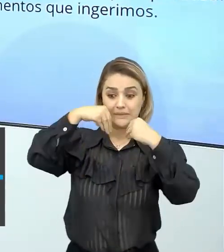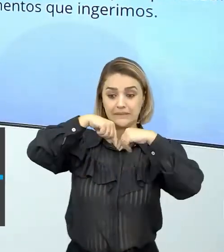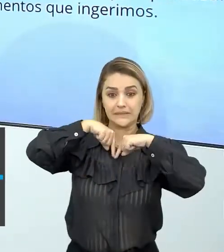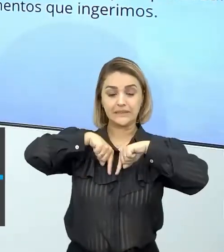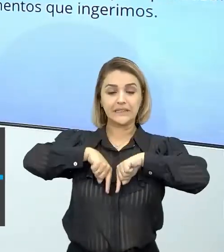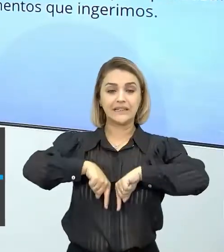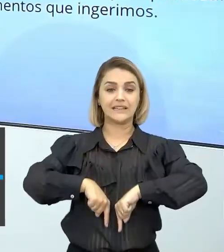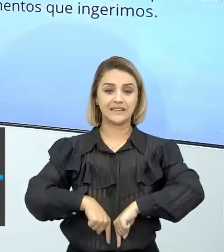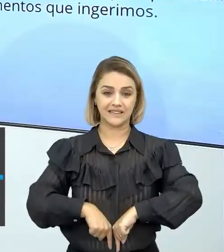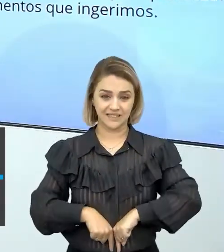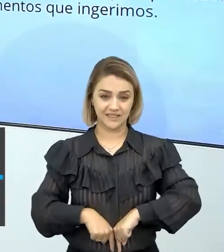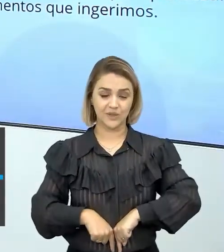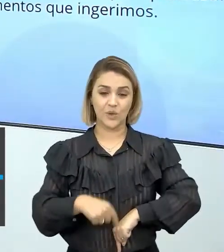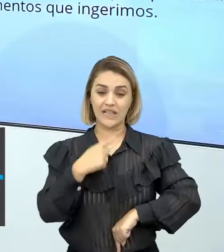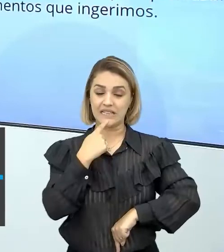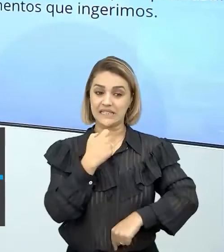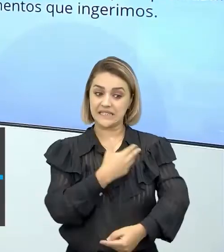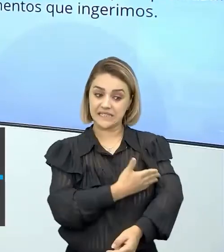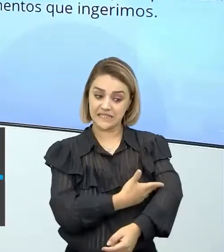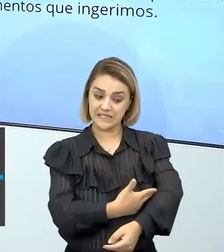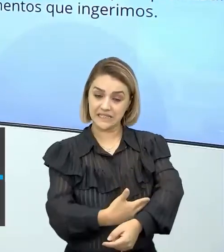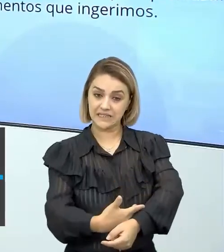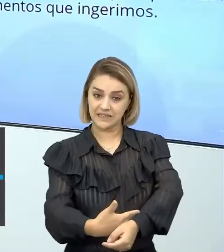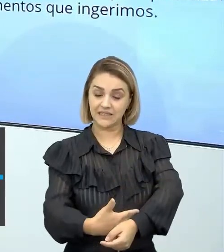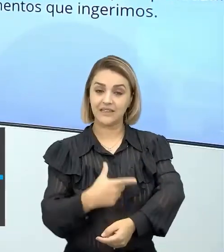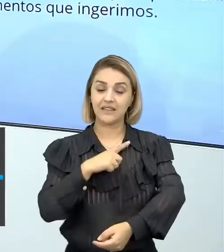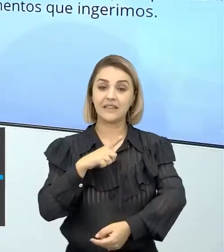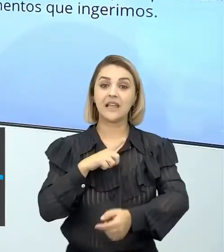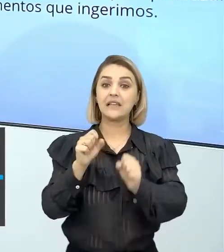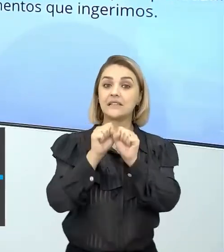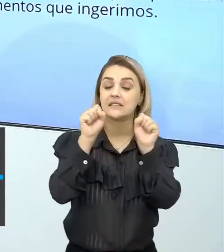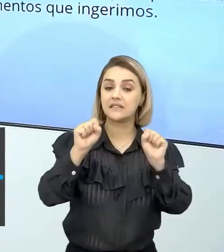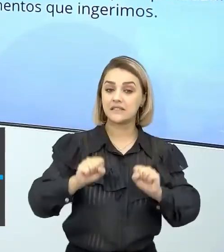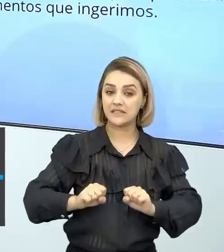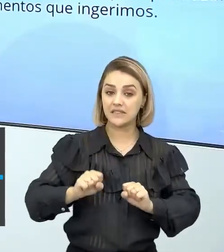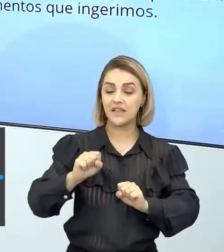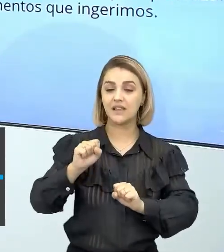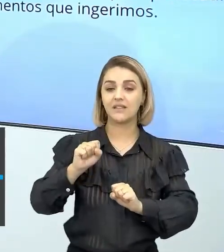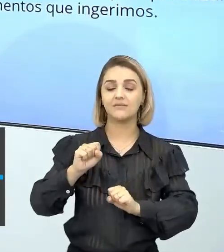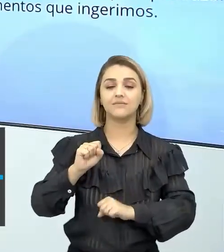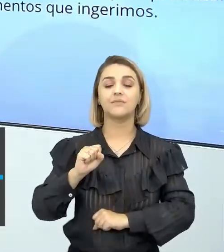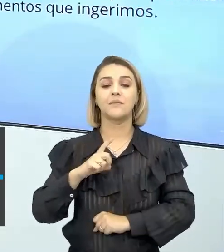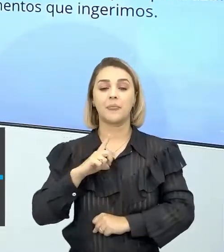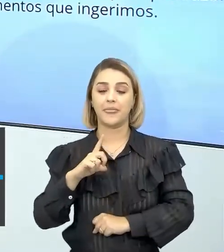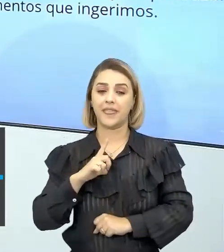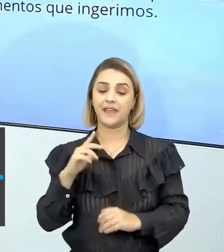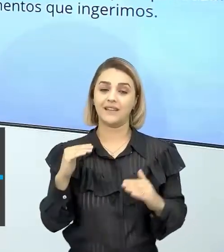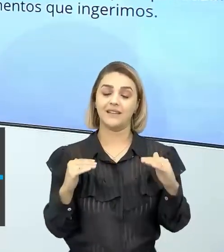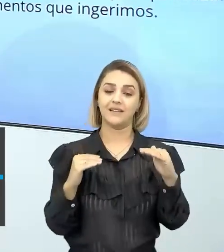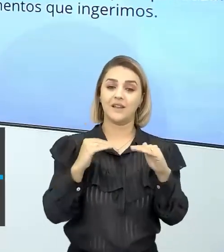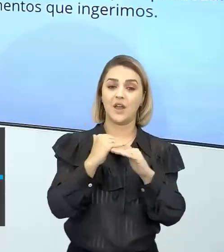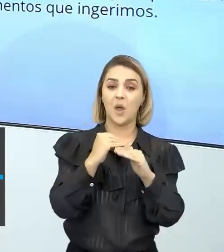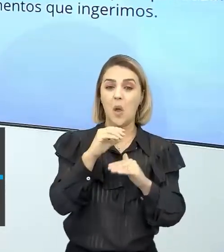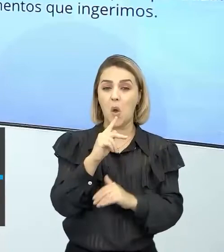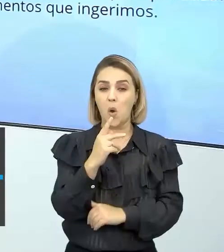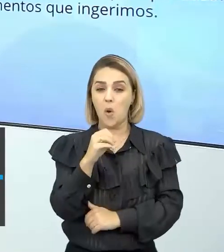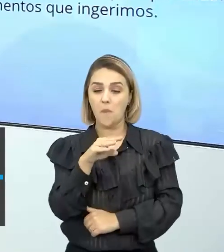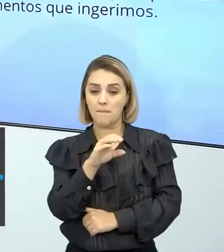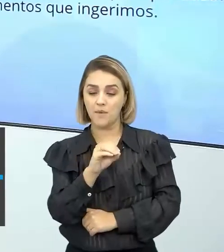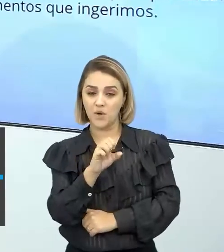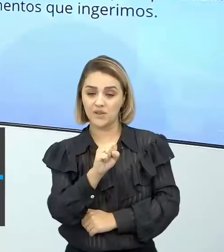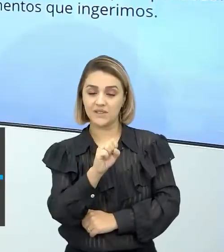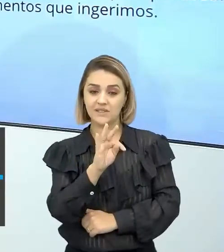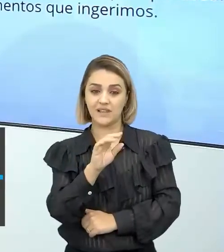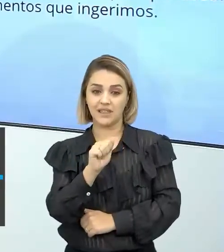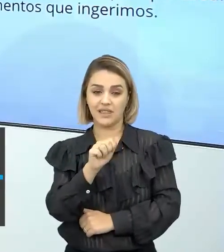de tampão. E esse sistema, nós chamamos ele de homeostase. Quando o equilíbrio sanguíneo é perturbado por